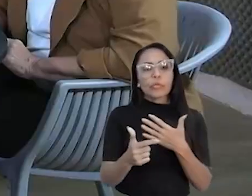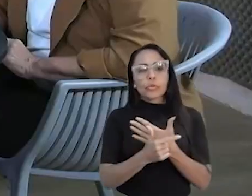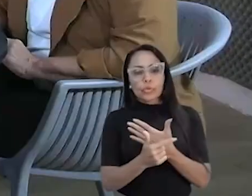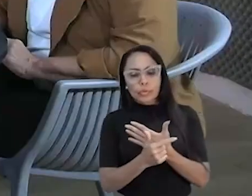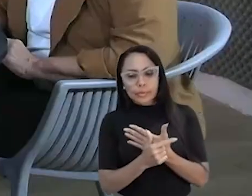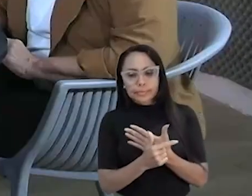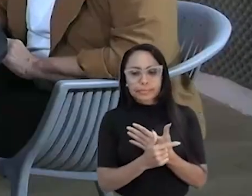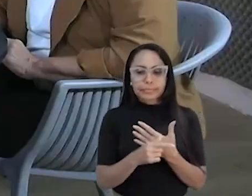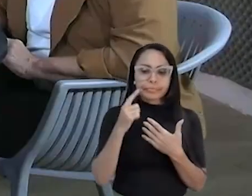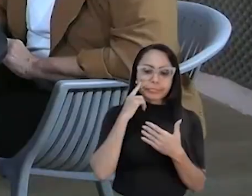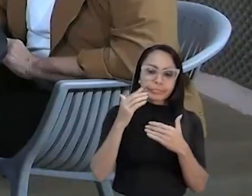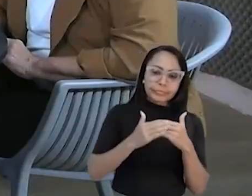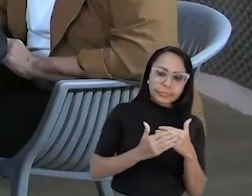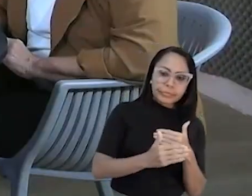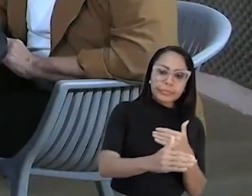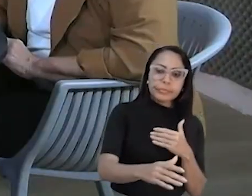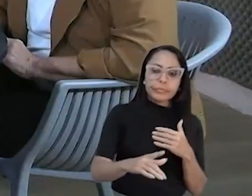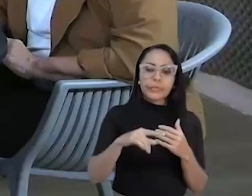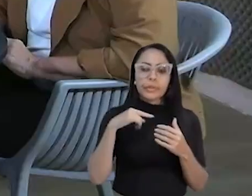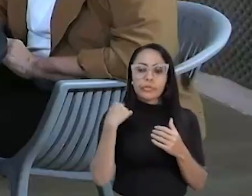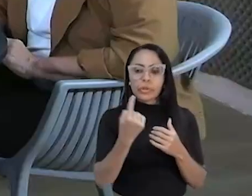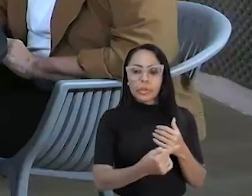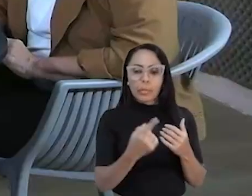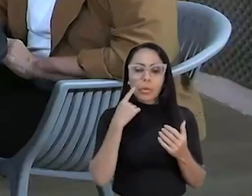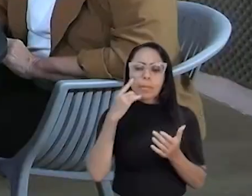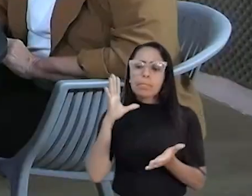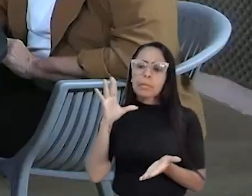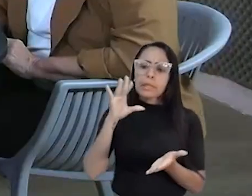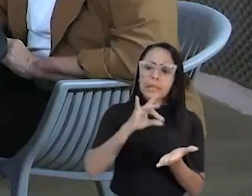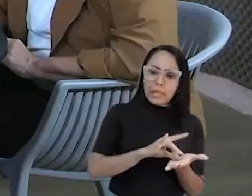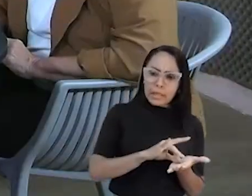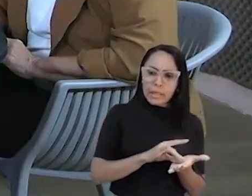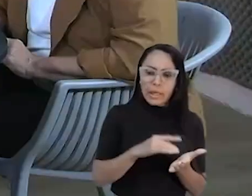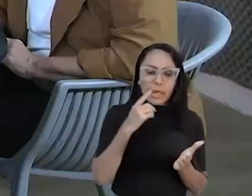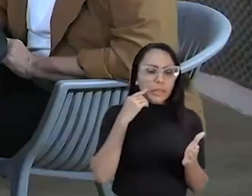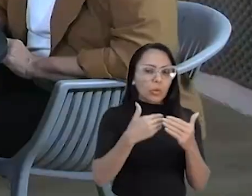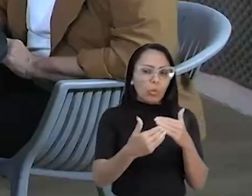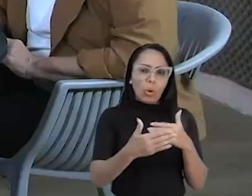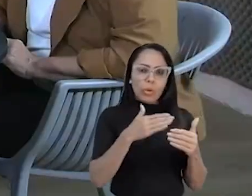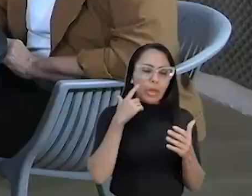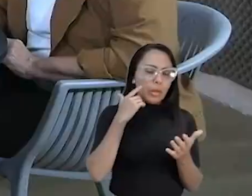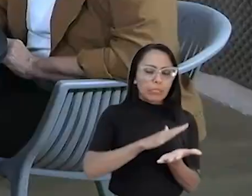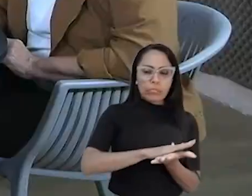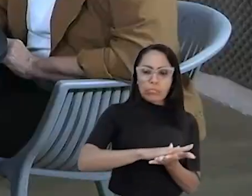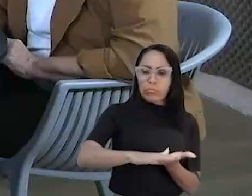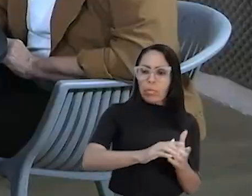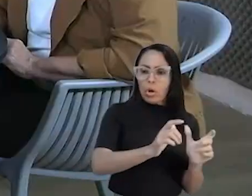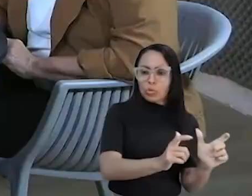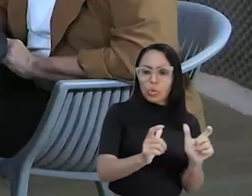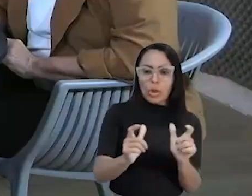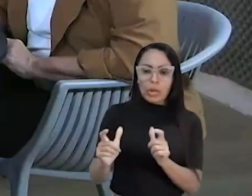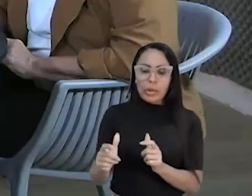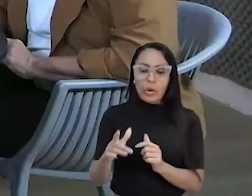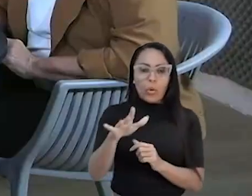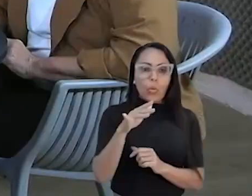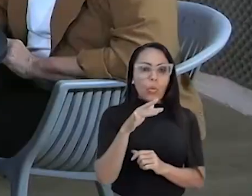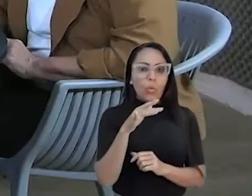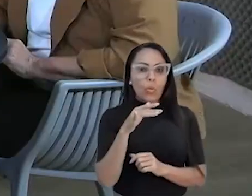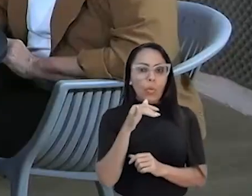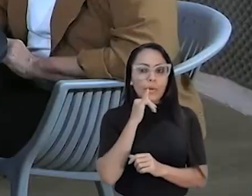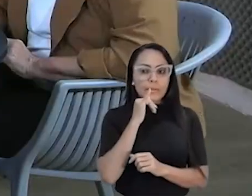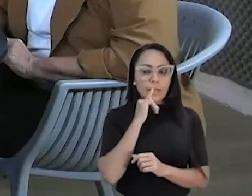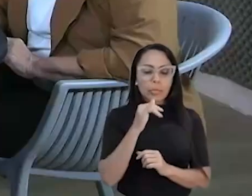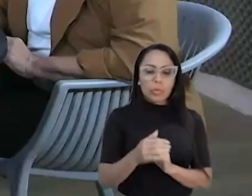né? E a partir disso, a gente pode aplicar em qualquer superfície. Eu coloquei no exemplo que vocês estão vendo aí na